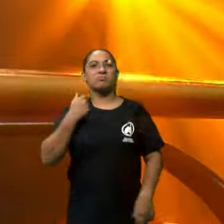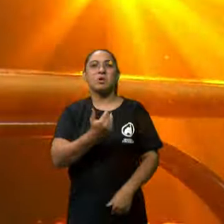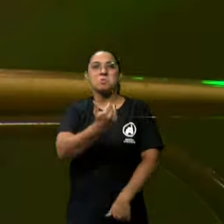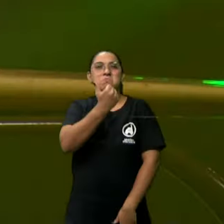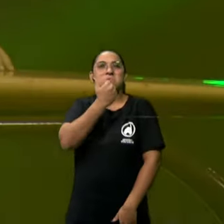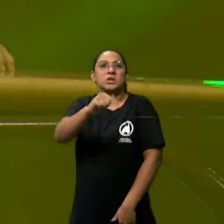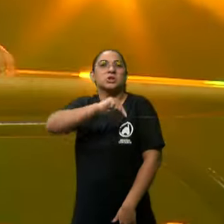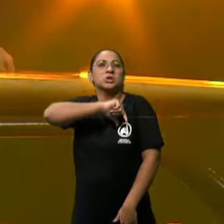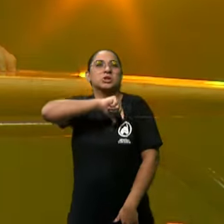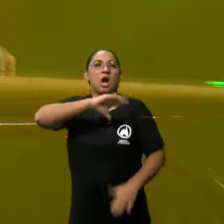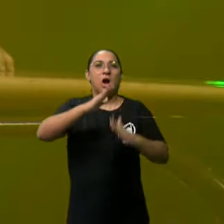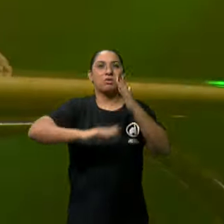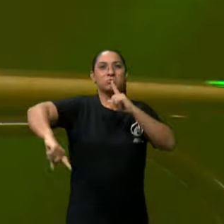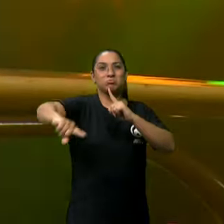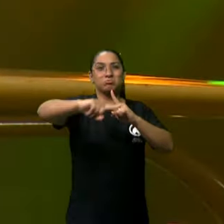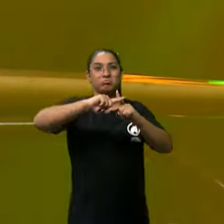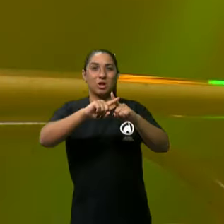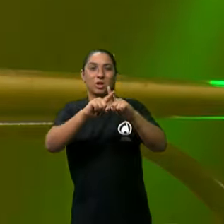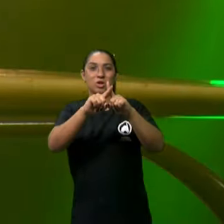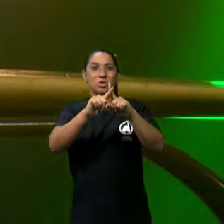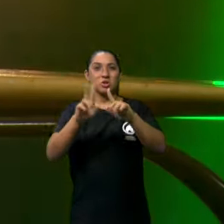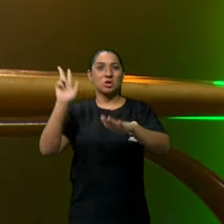posicionando a tua igreja